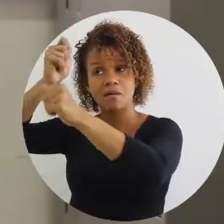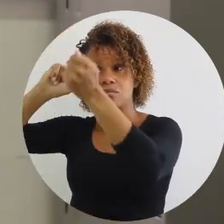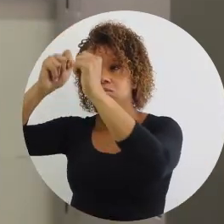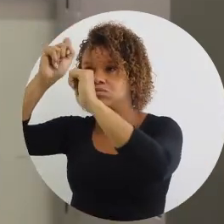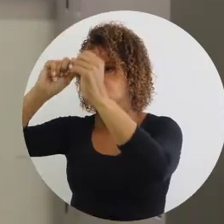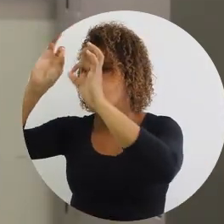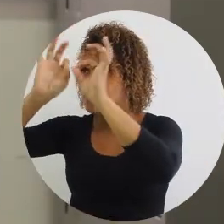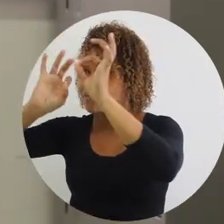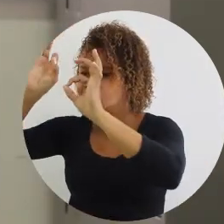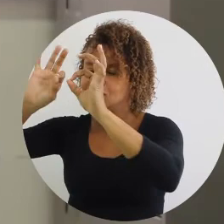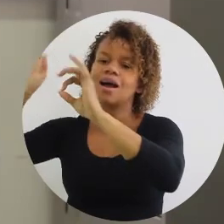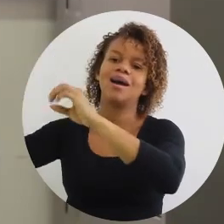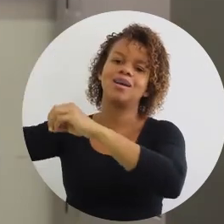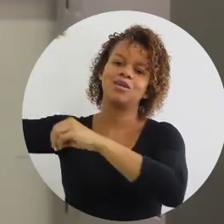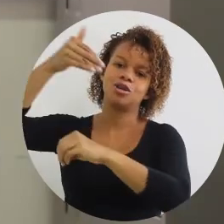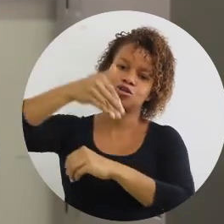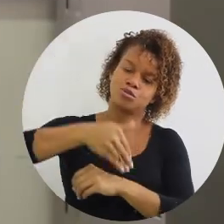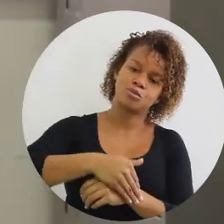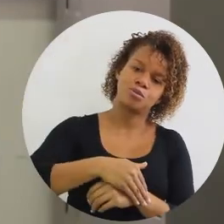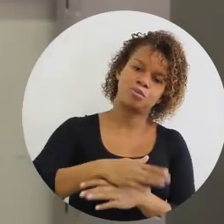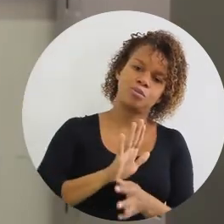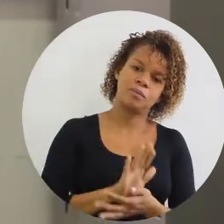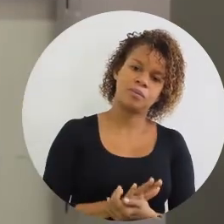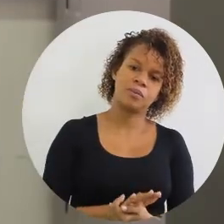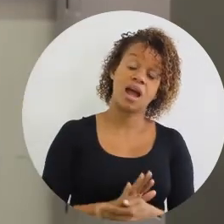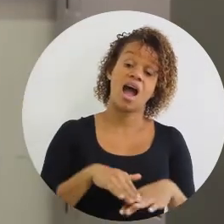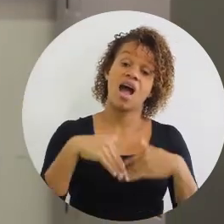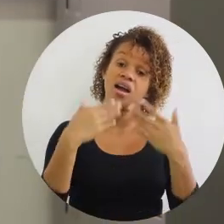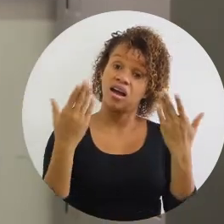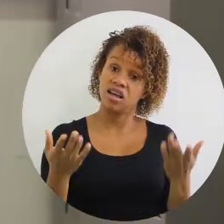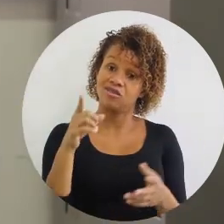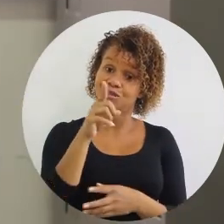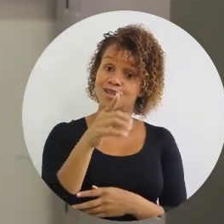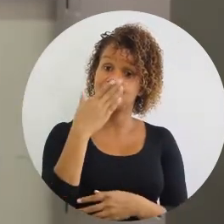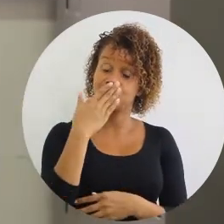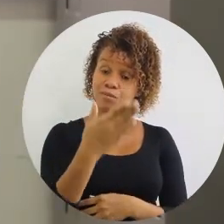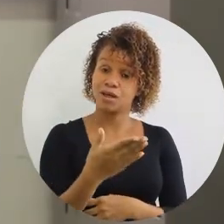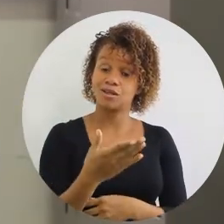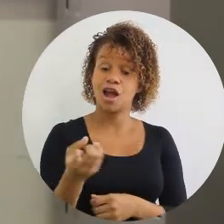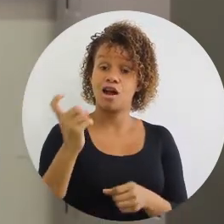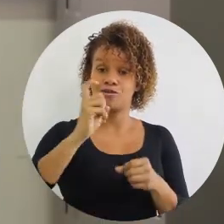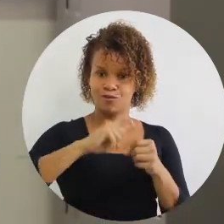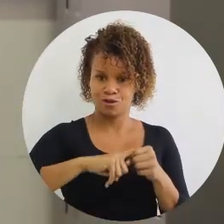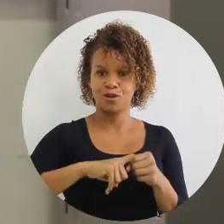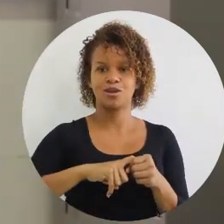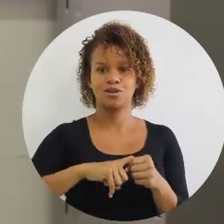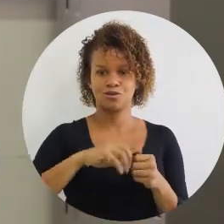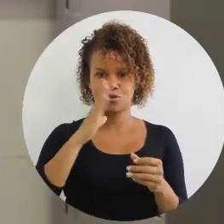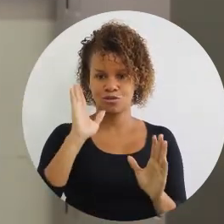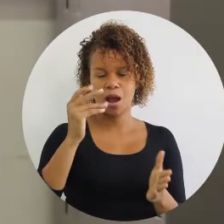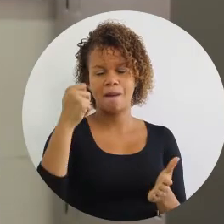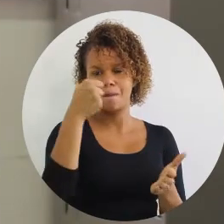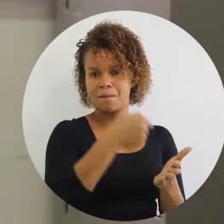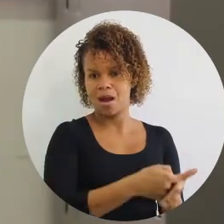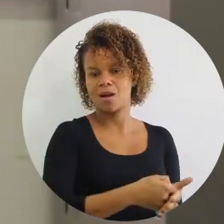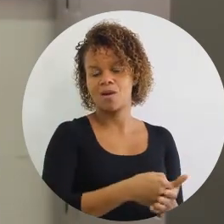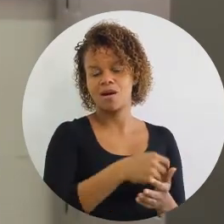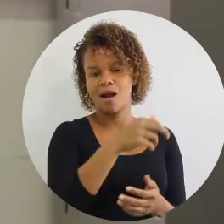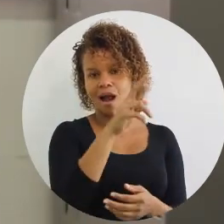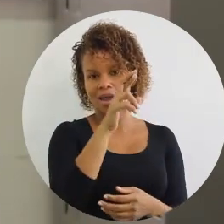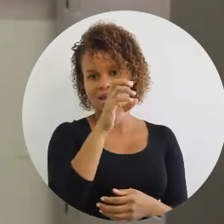foi exportado posteriormente. E aí você solicita a restituição do que você já pagou à Receita